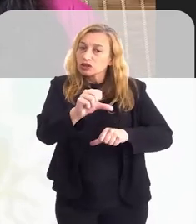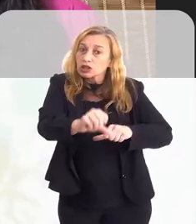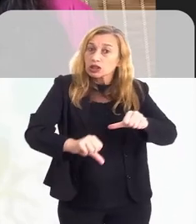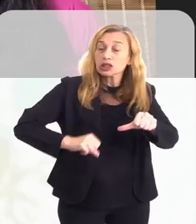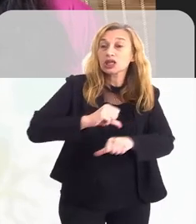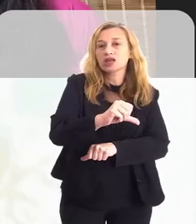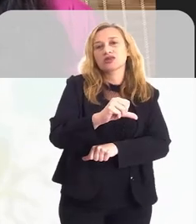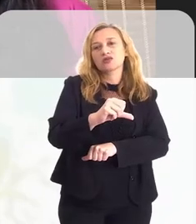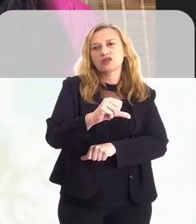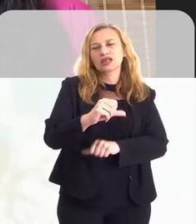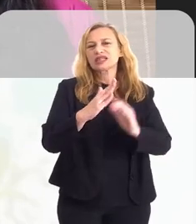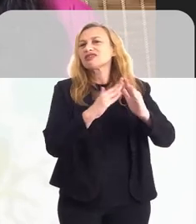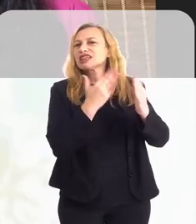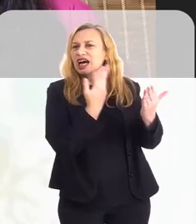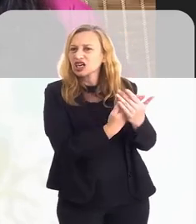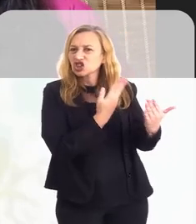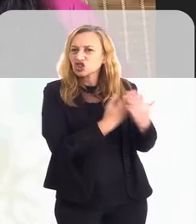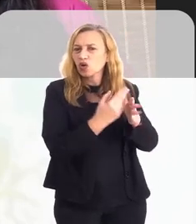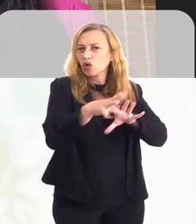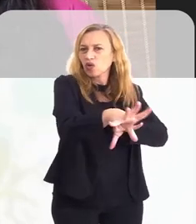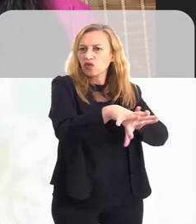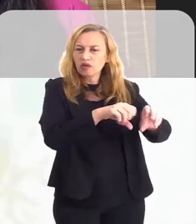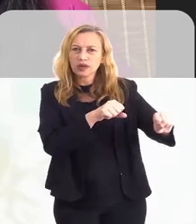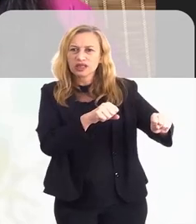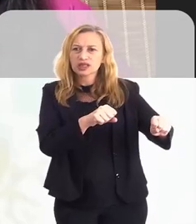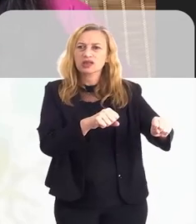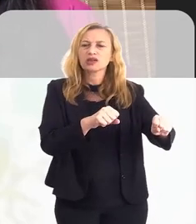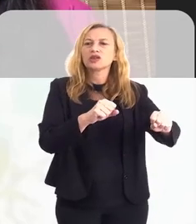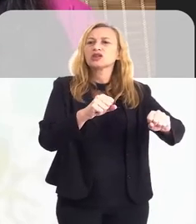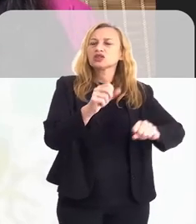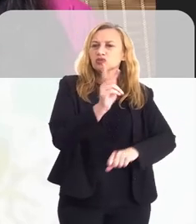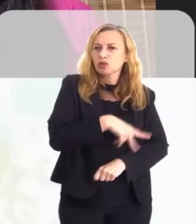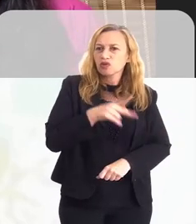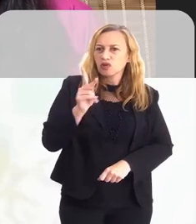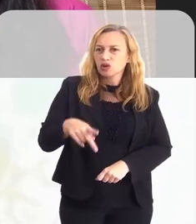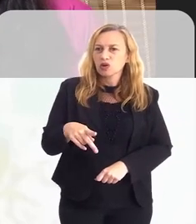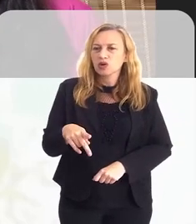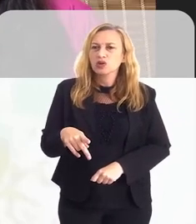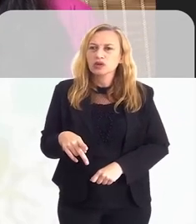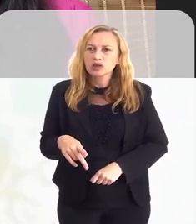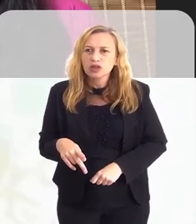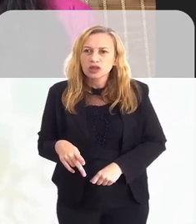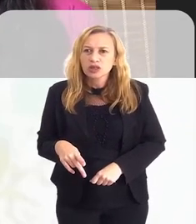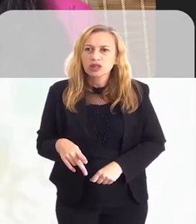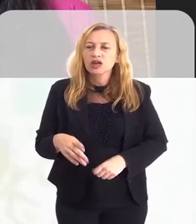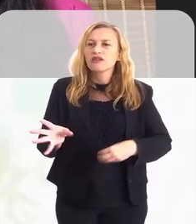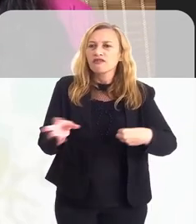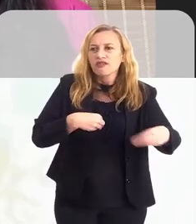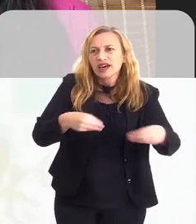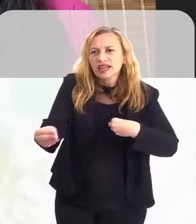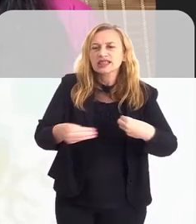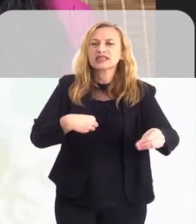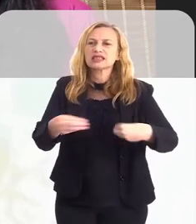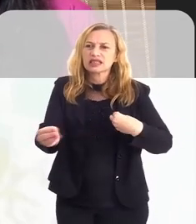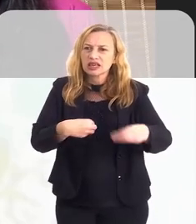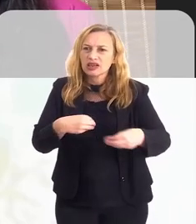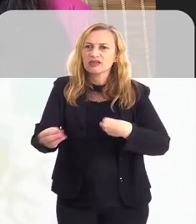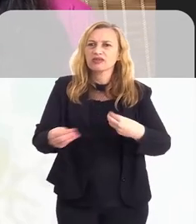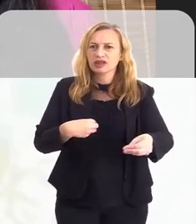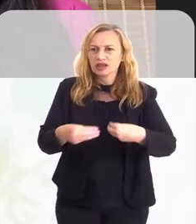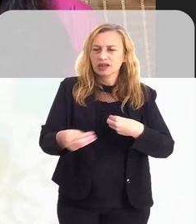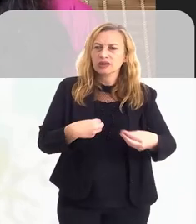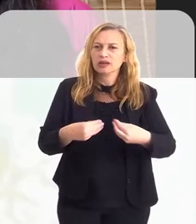de transformações da escola, da formação de professores, de se pensar currículos, né, flexíveis para